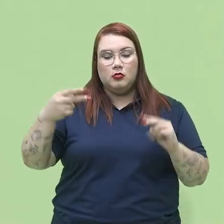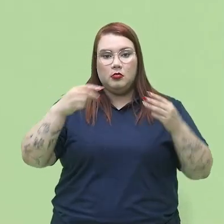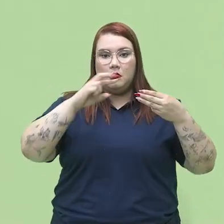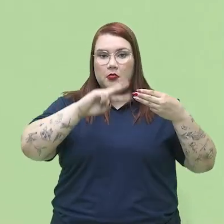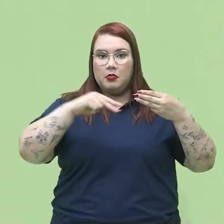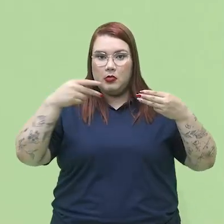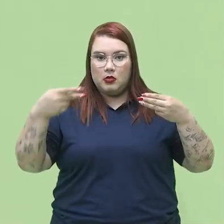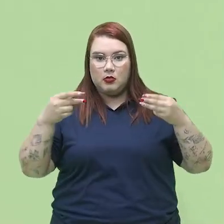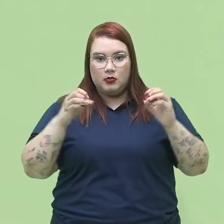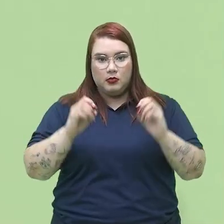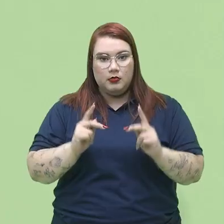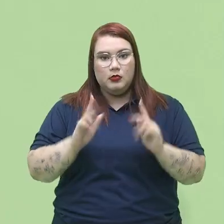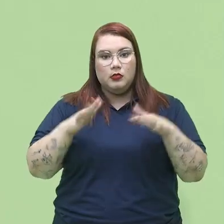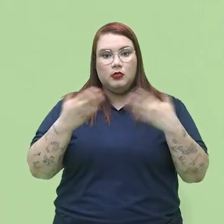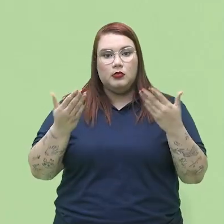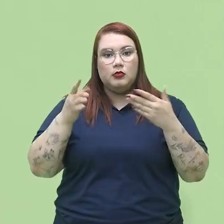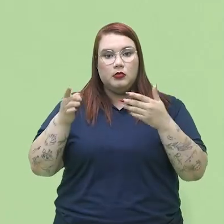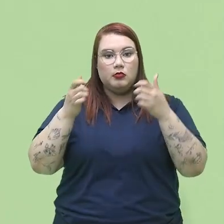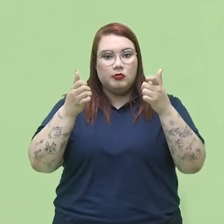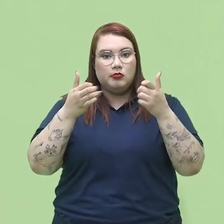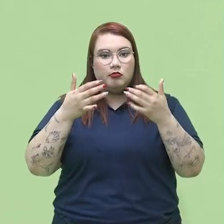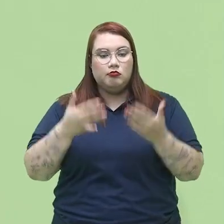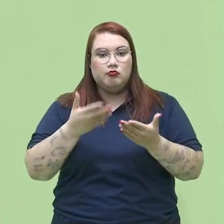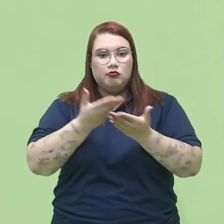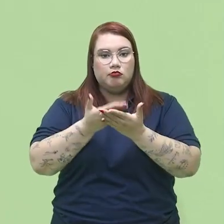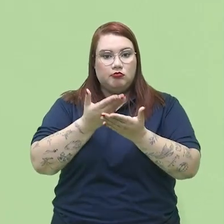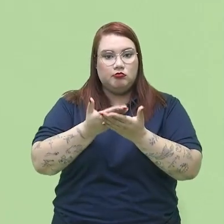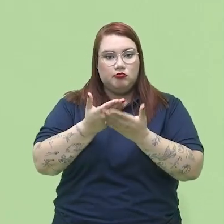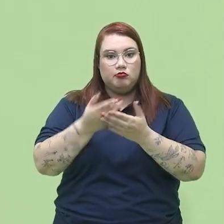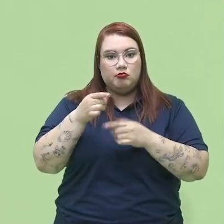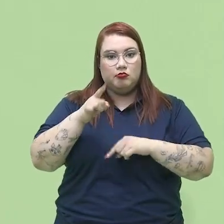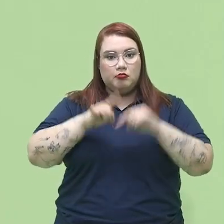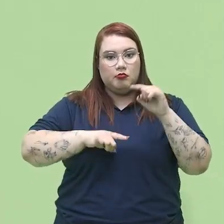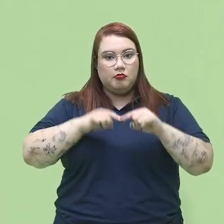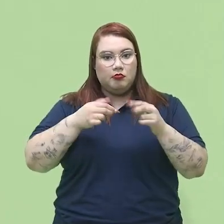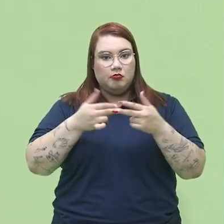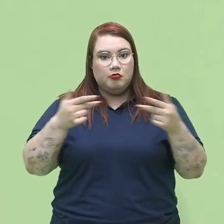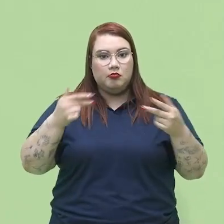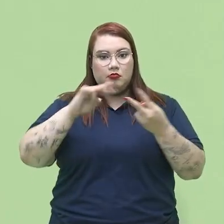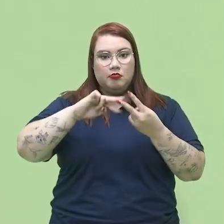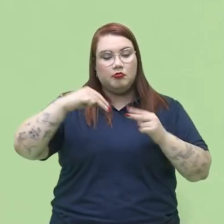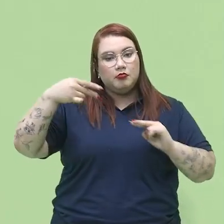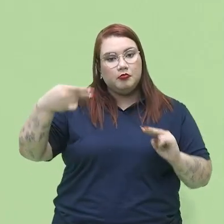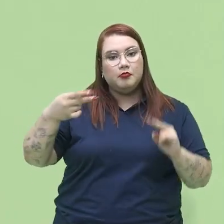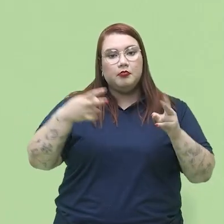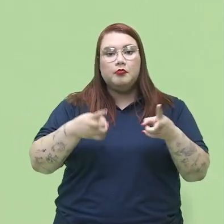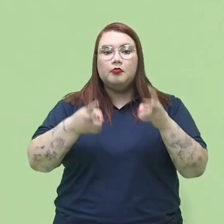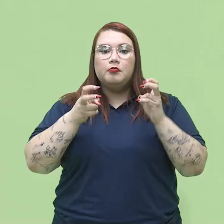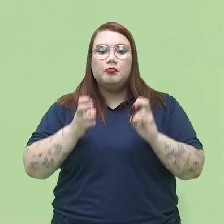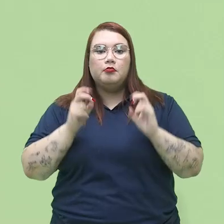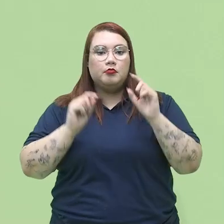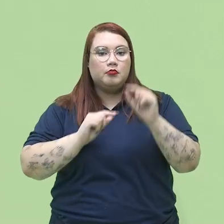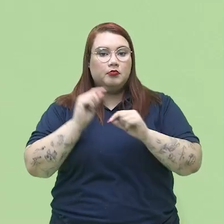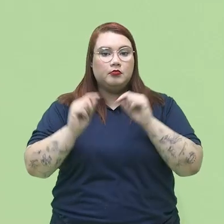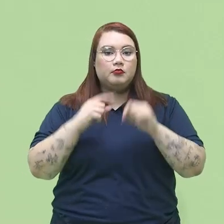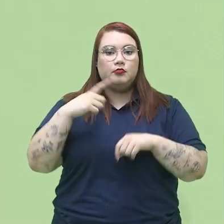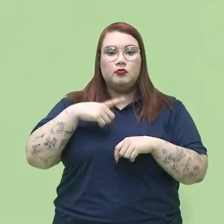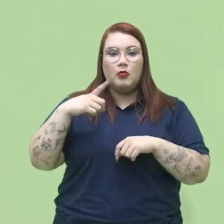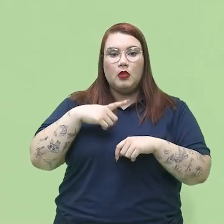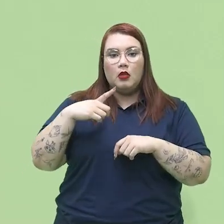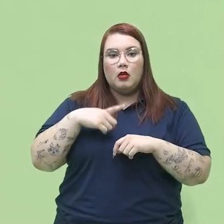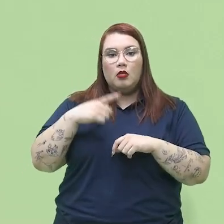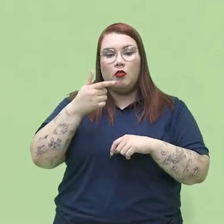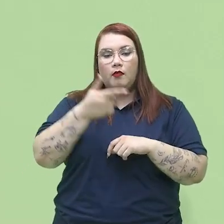mendeliana. E quando se fez o estudo desse material genético, percebeu-se que existem